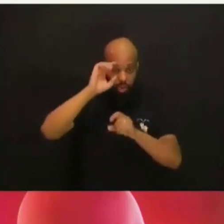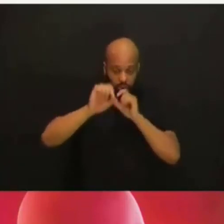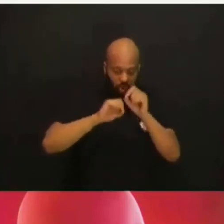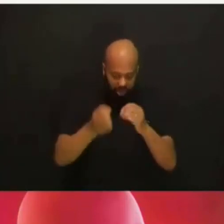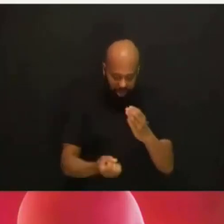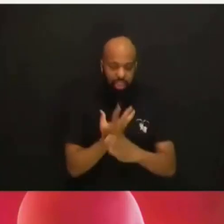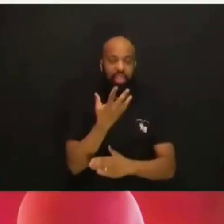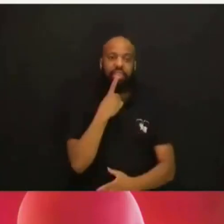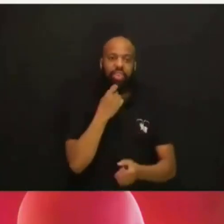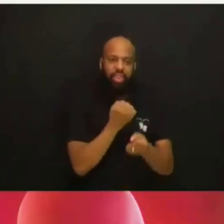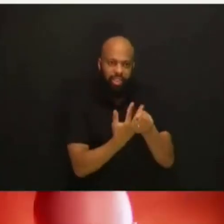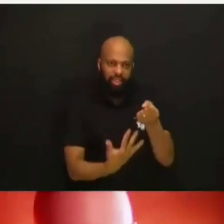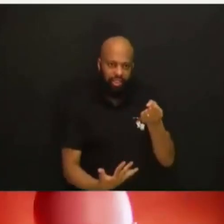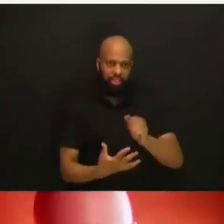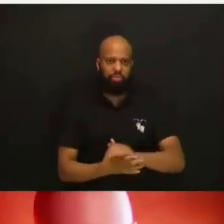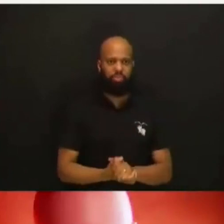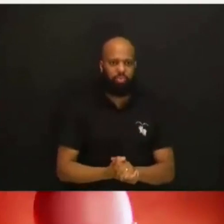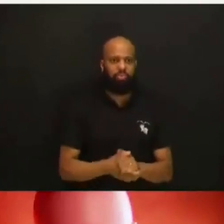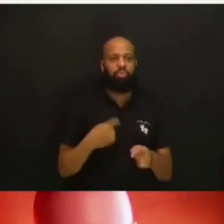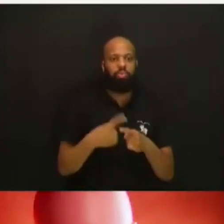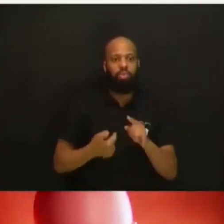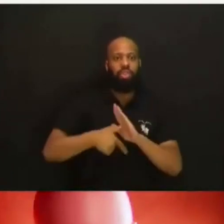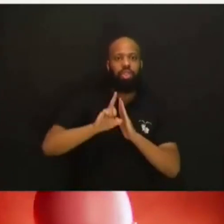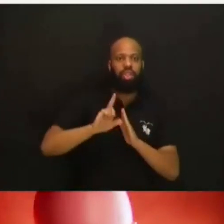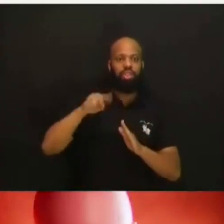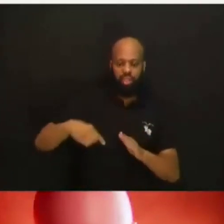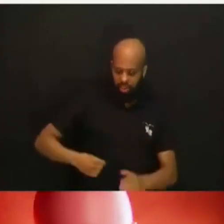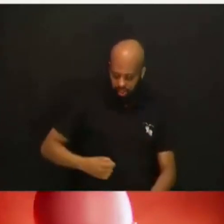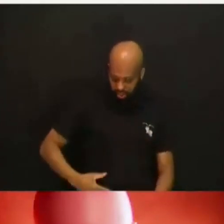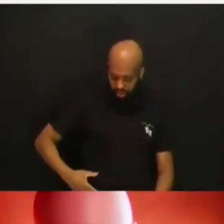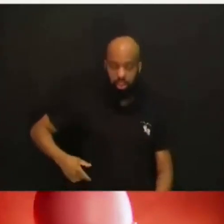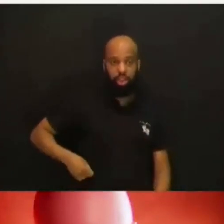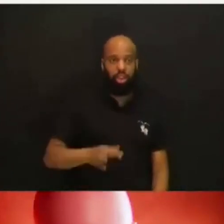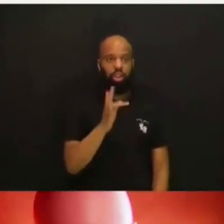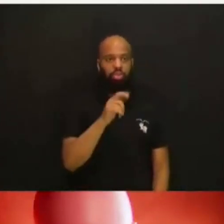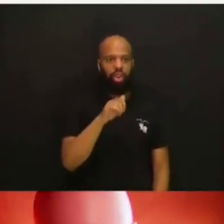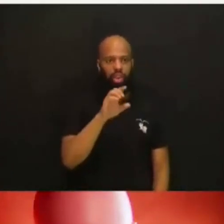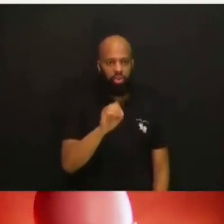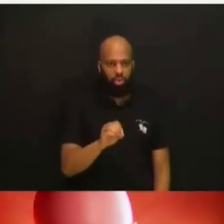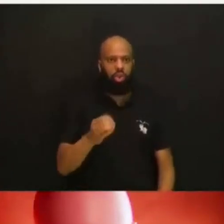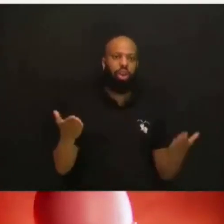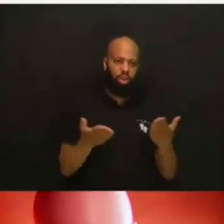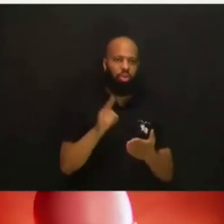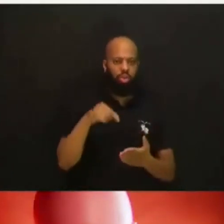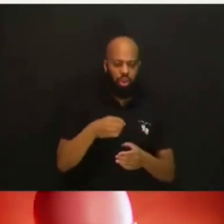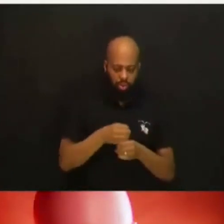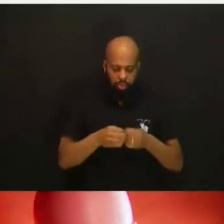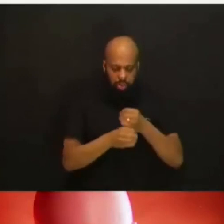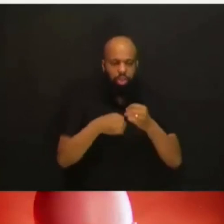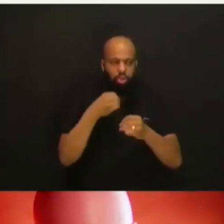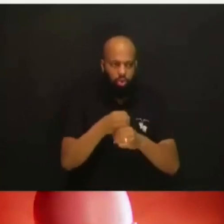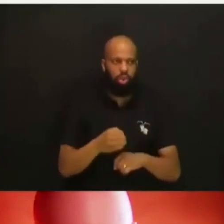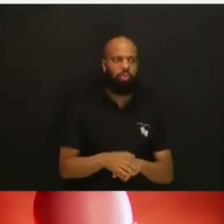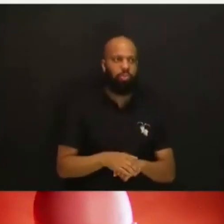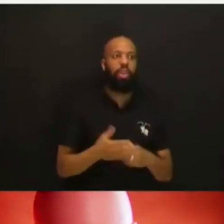Até então era o fígado, agora passa a ser a medula. 19ª, 22ª semana de